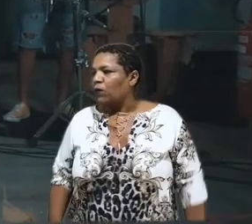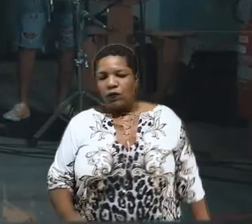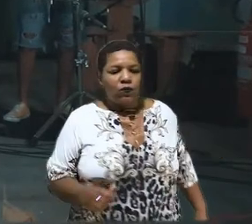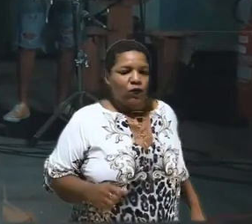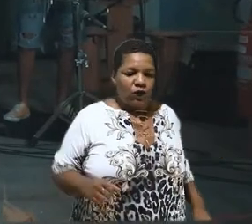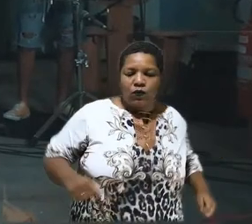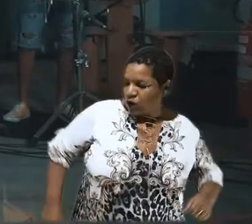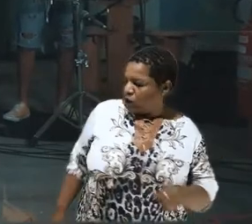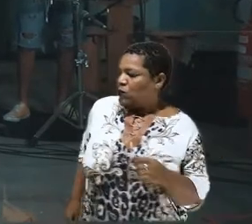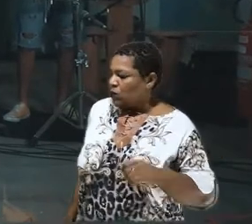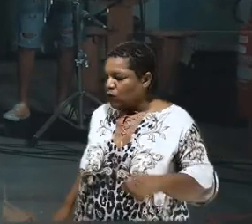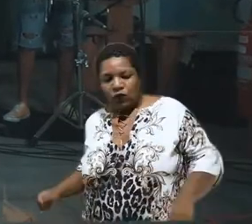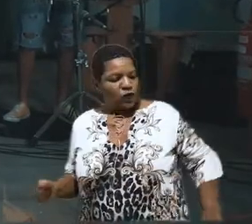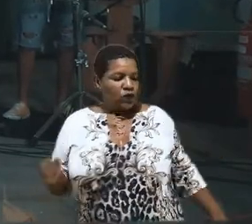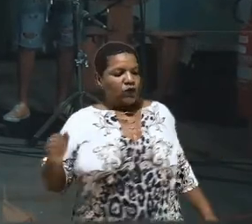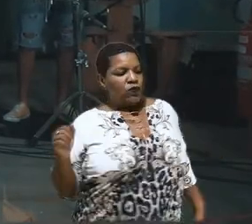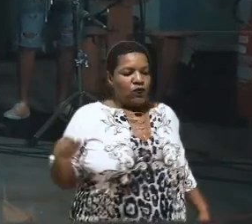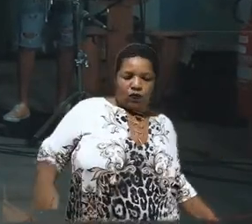e